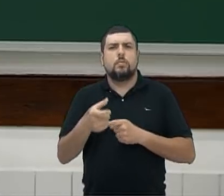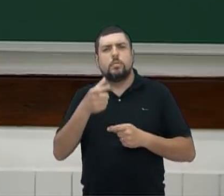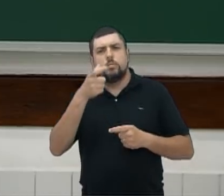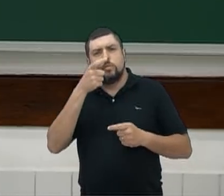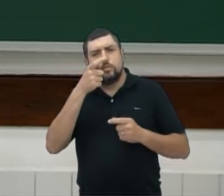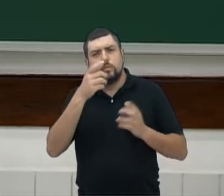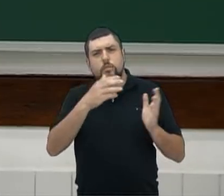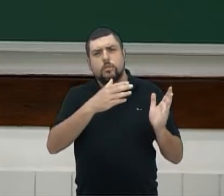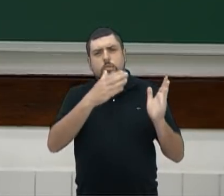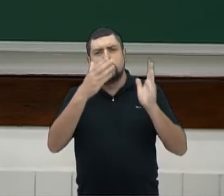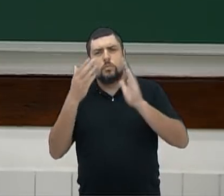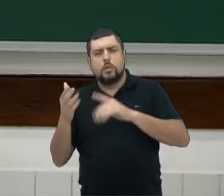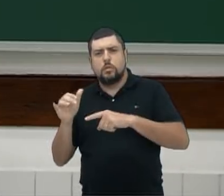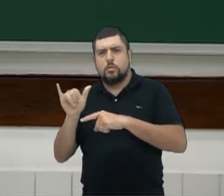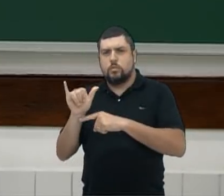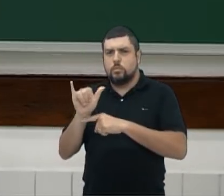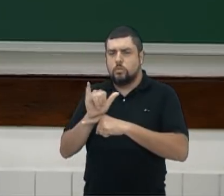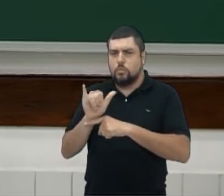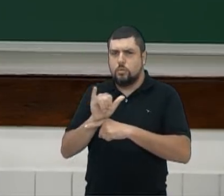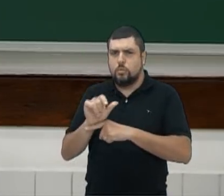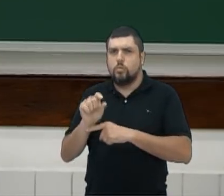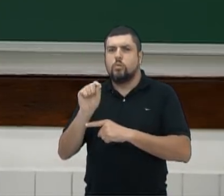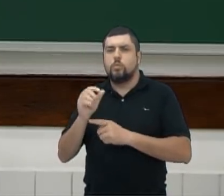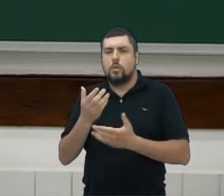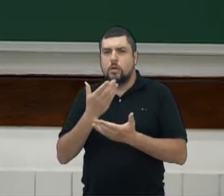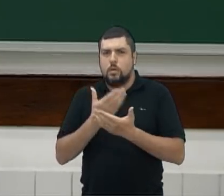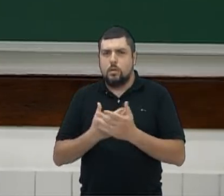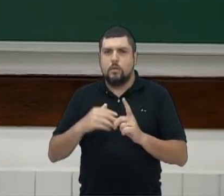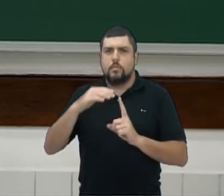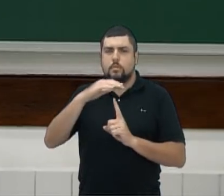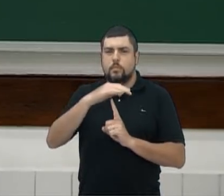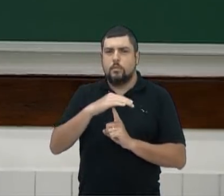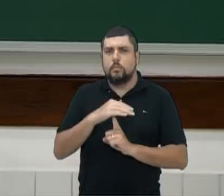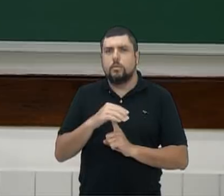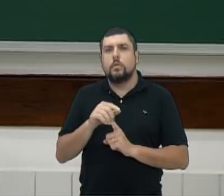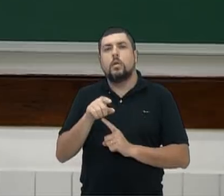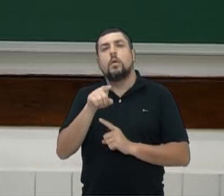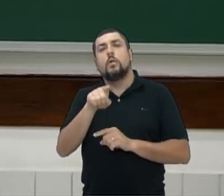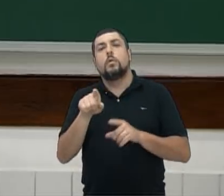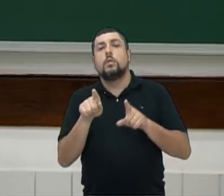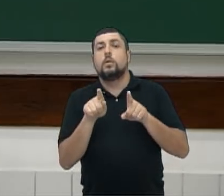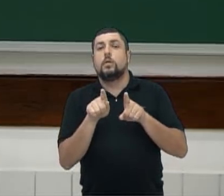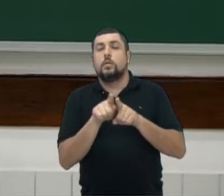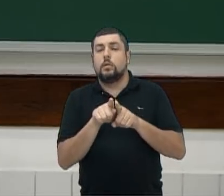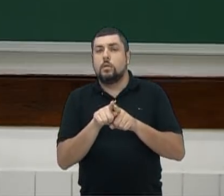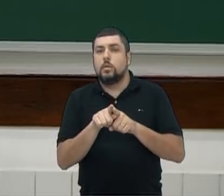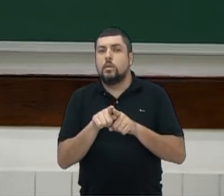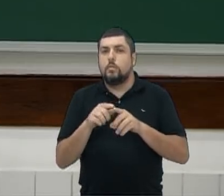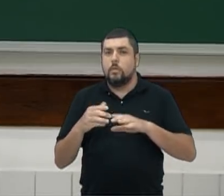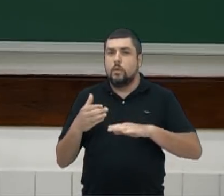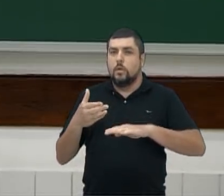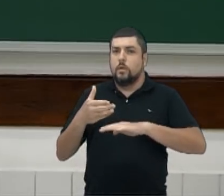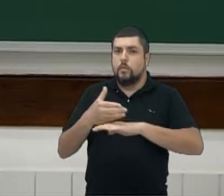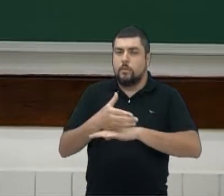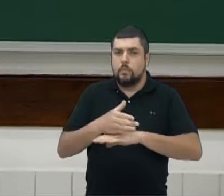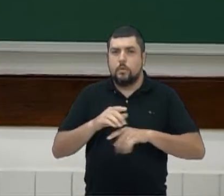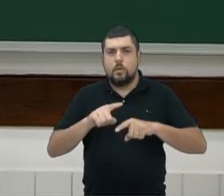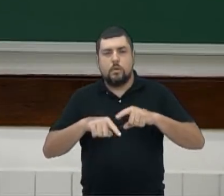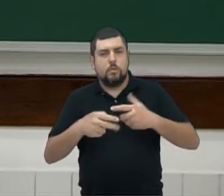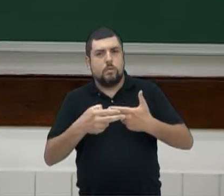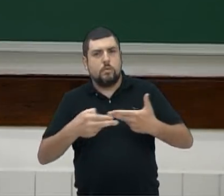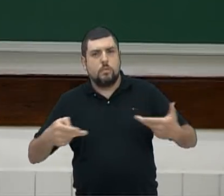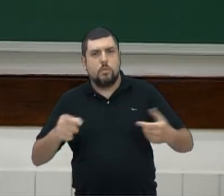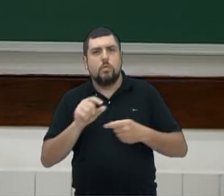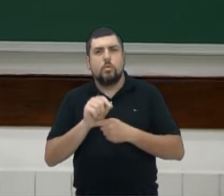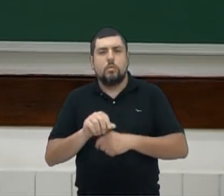no YouTube acessando o canal oficial do Aula Paraná. E aí você poderá também acessar o material disponibilizado pela